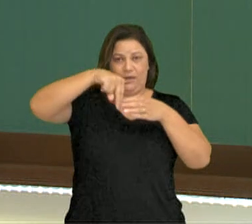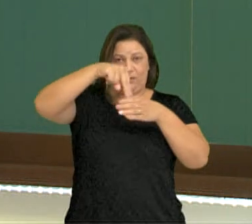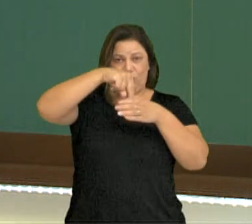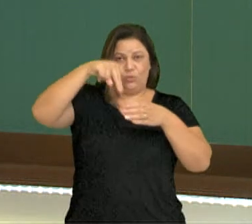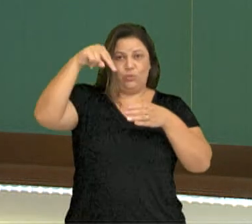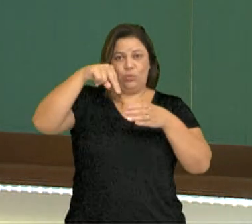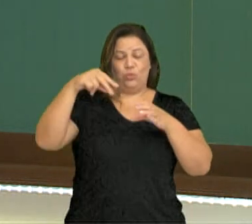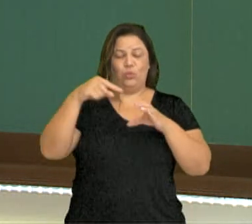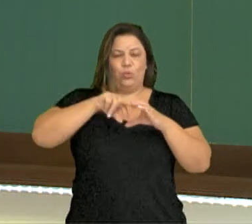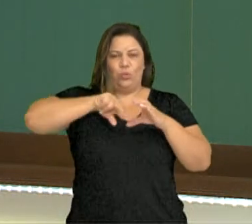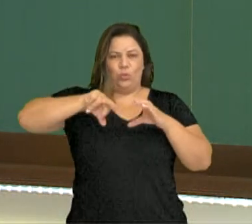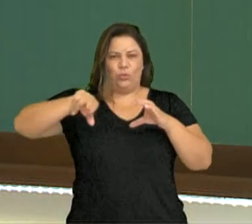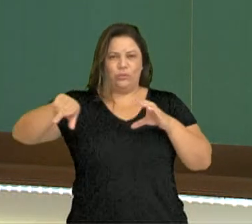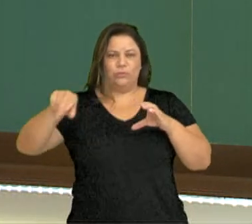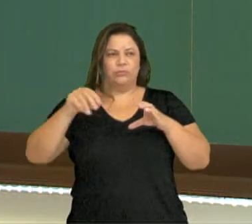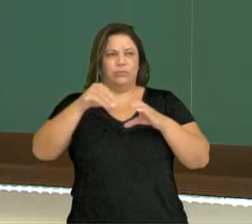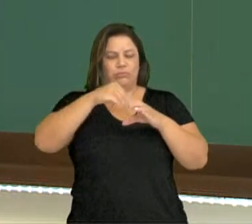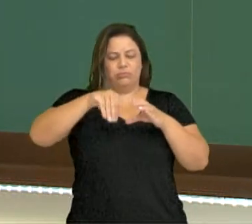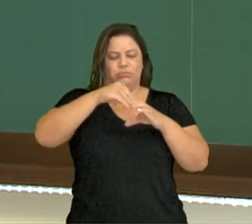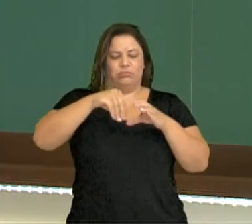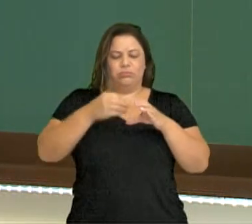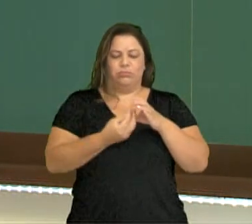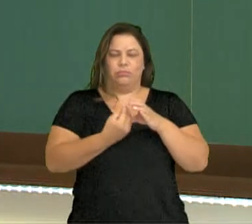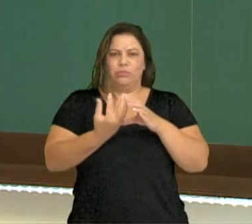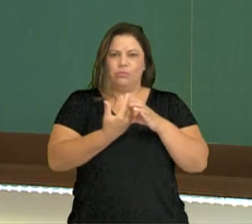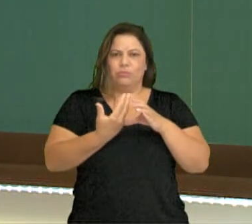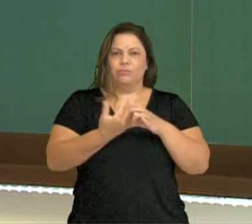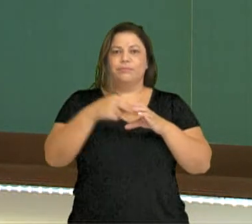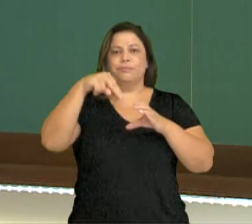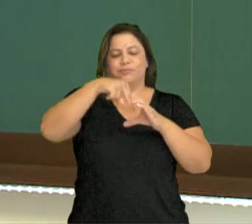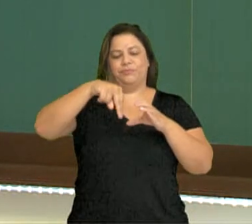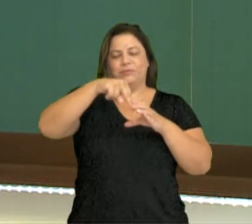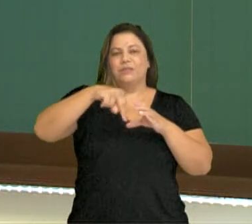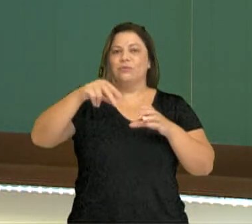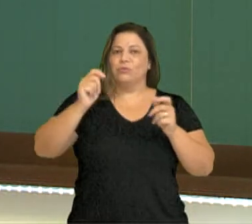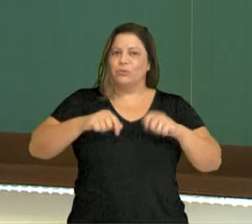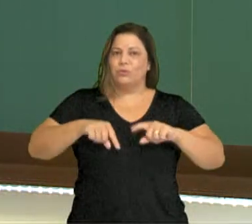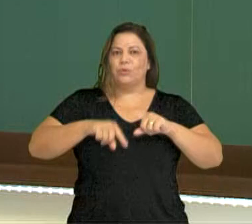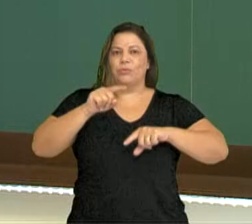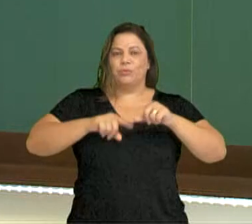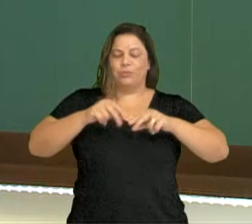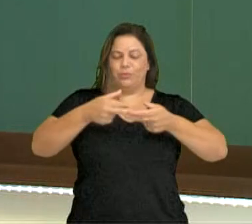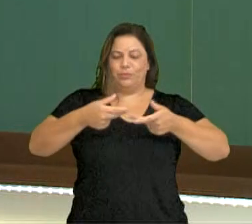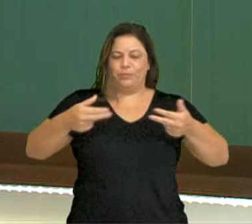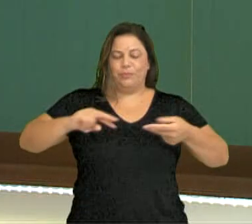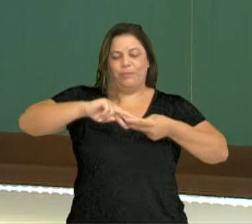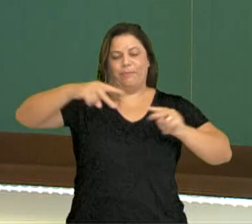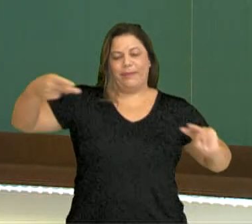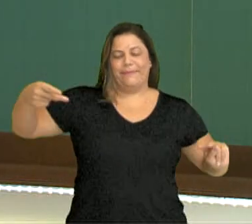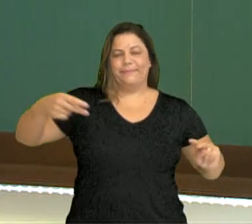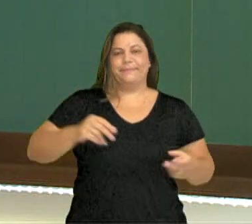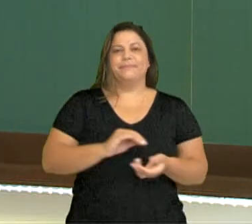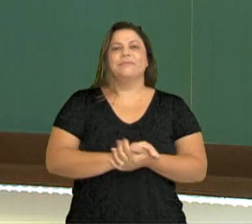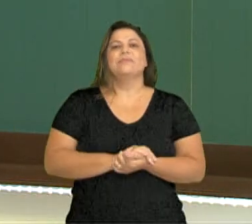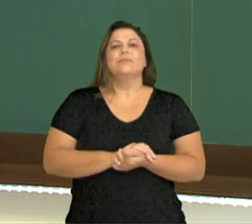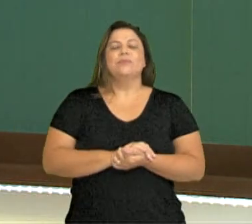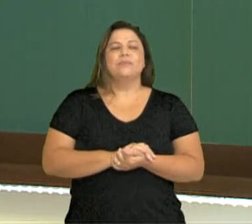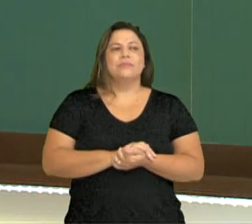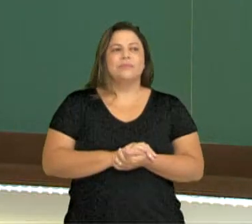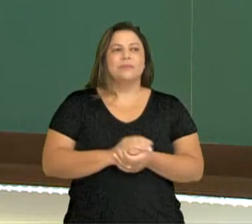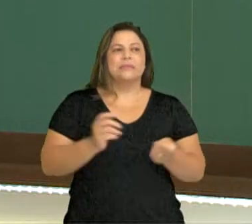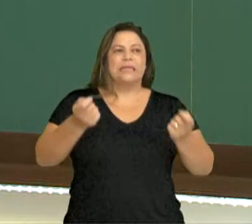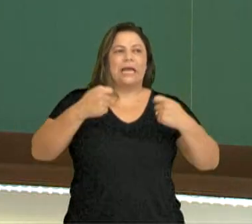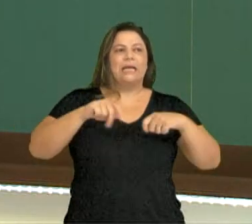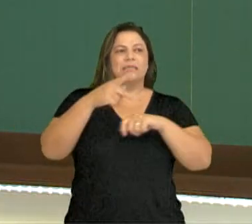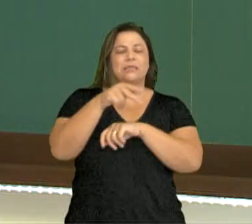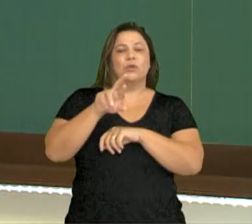como mitocôndria, retículo endoplasmático, possuem um núcleo. Então, o material genético fica interno, certo? As